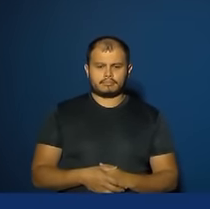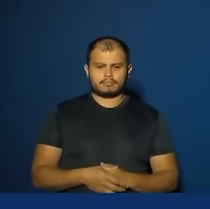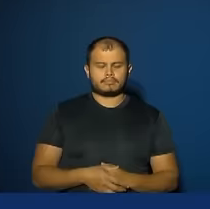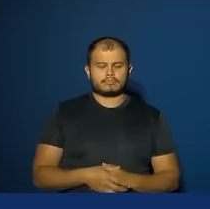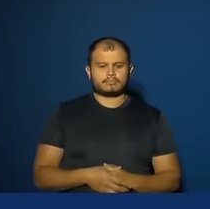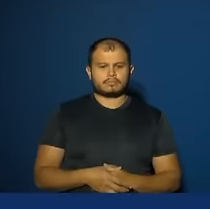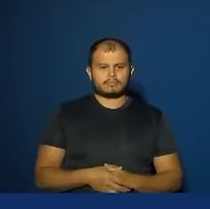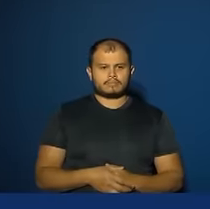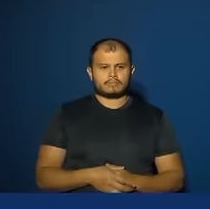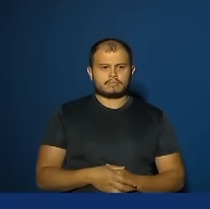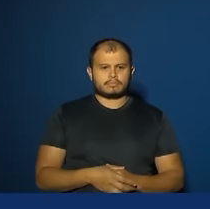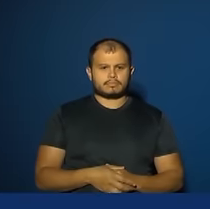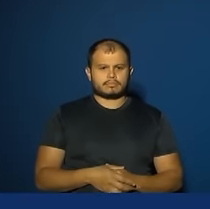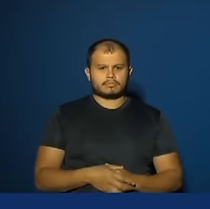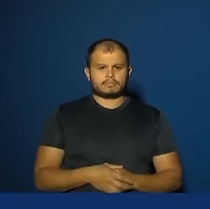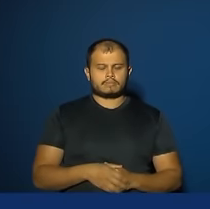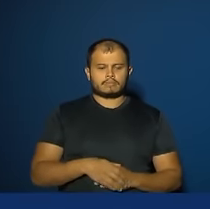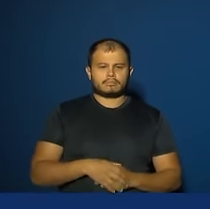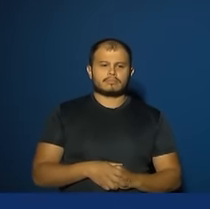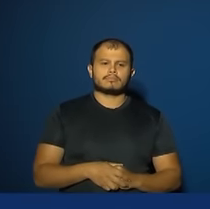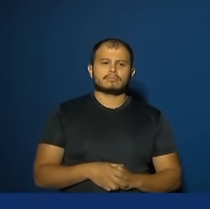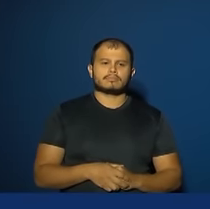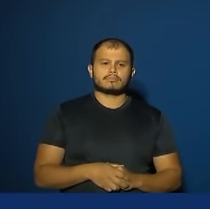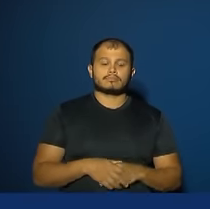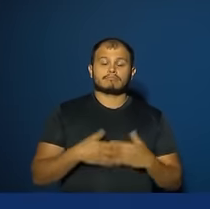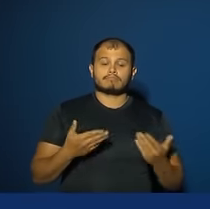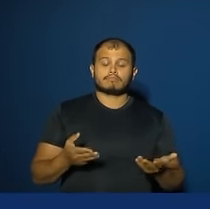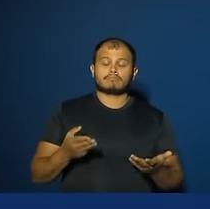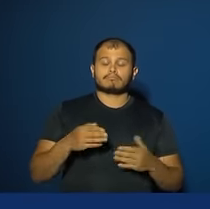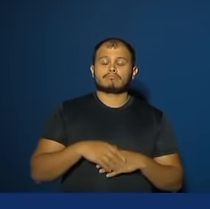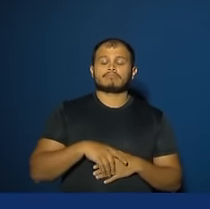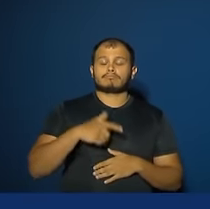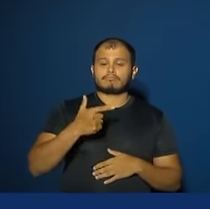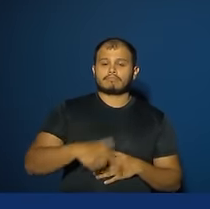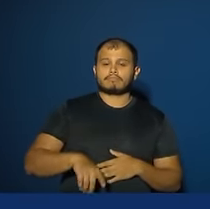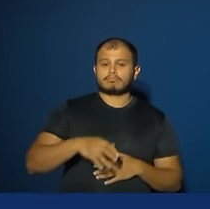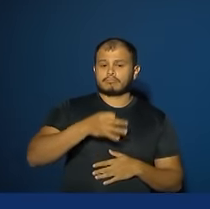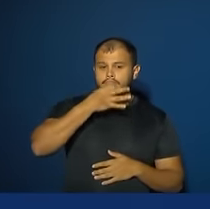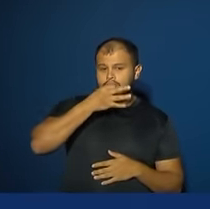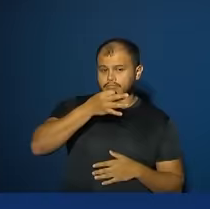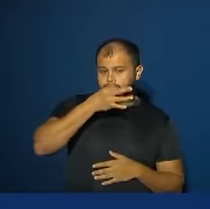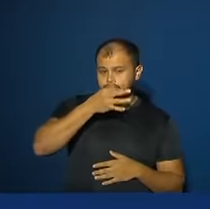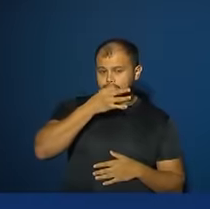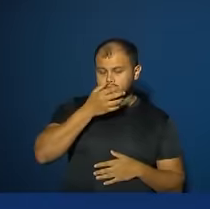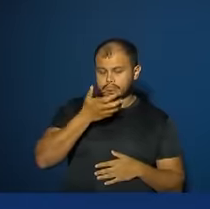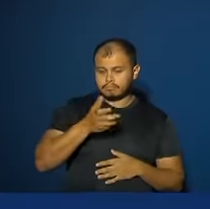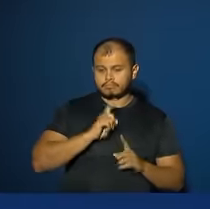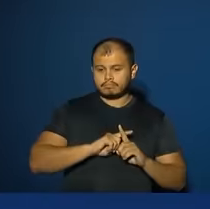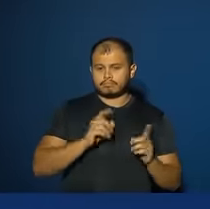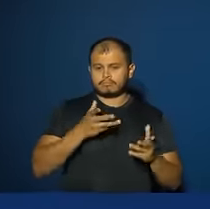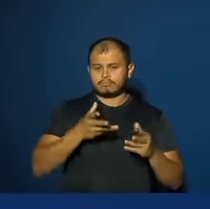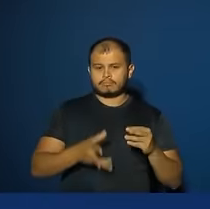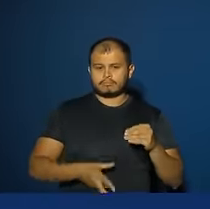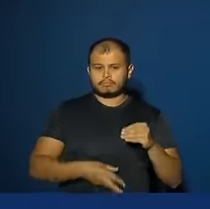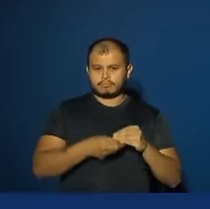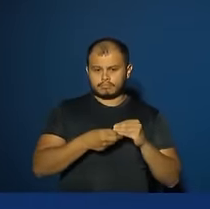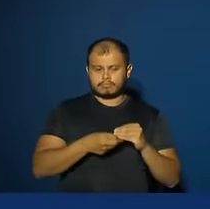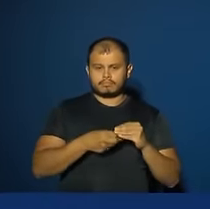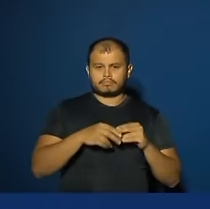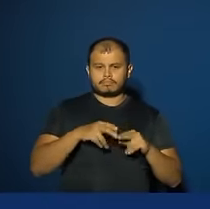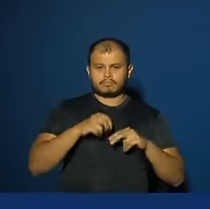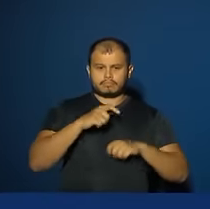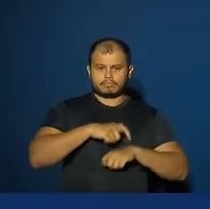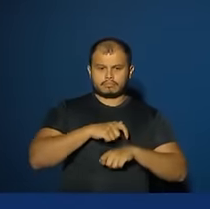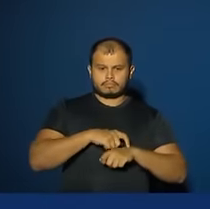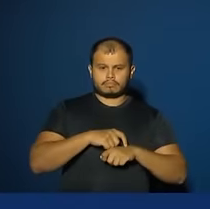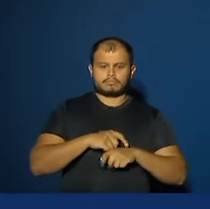perfeito. Mansueto, se você quiser comentar um pouco sobre esse cenário, mas eu queria trazer um pouco, dado o tempo também, para a história